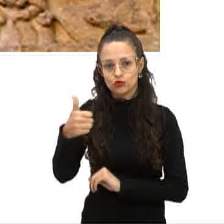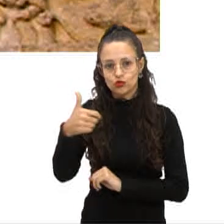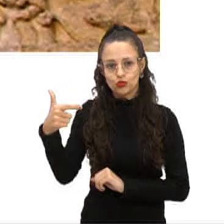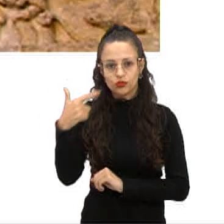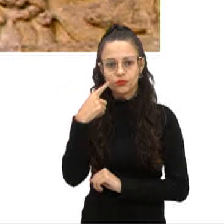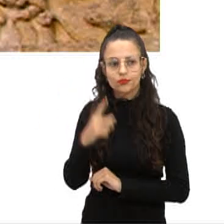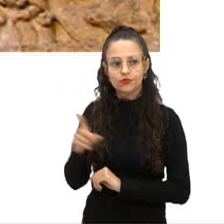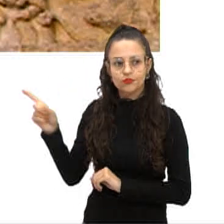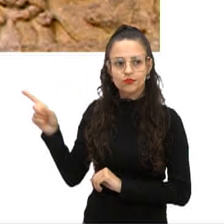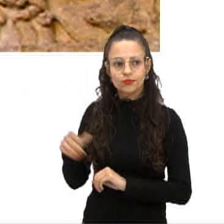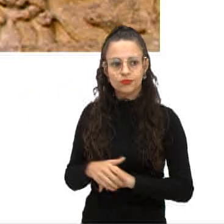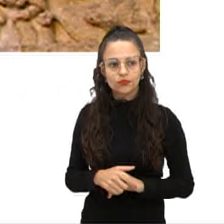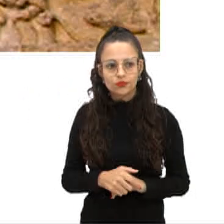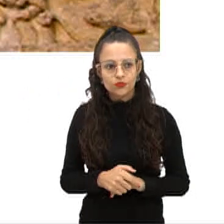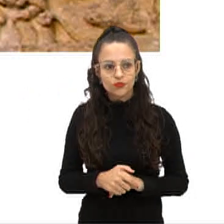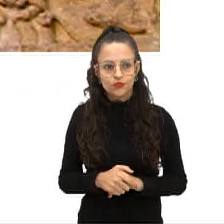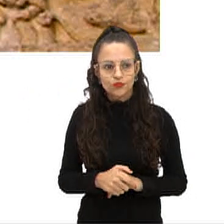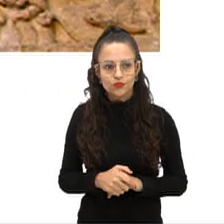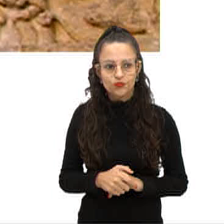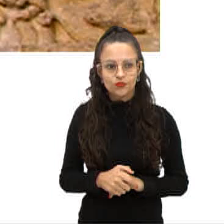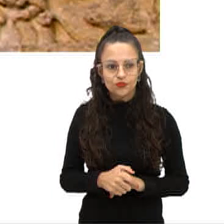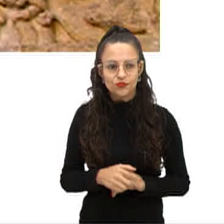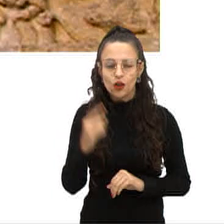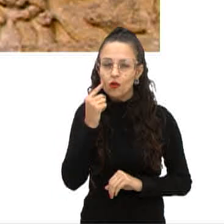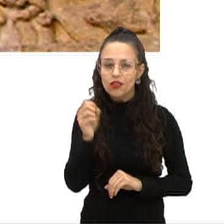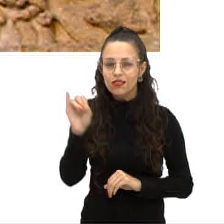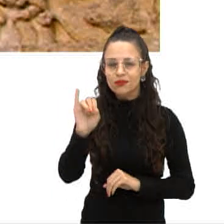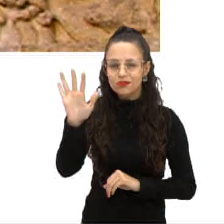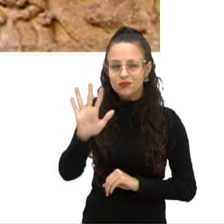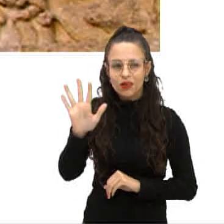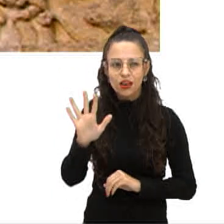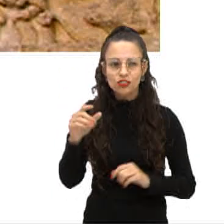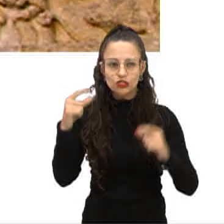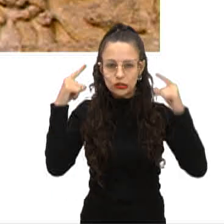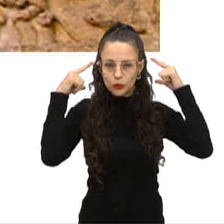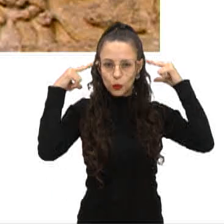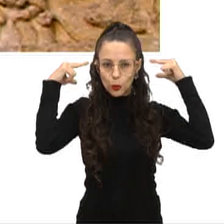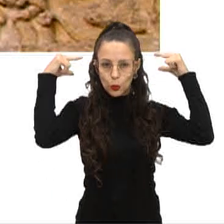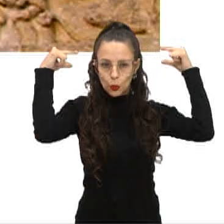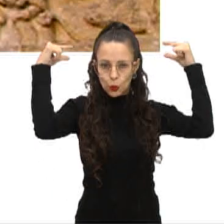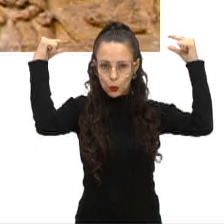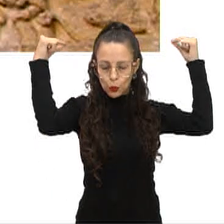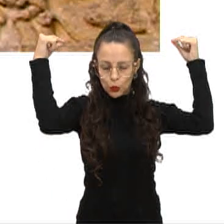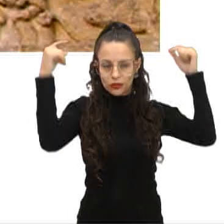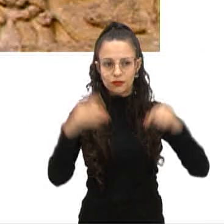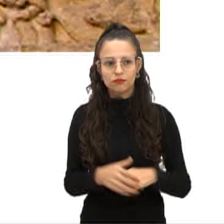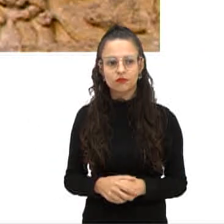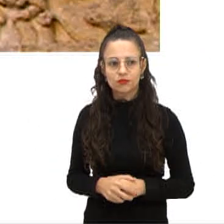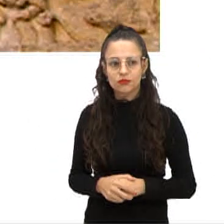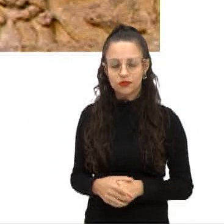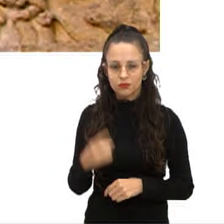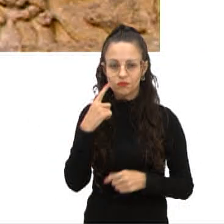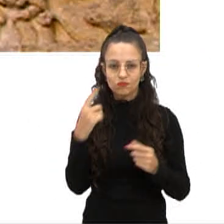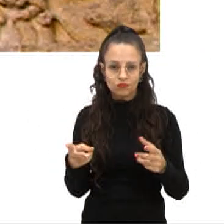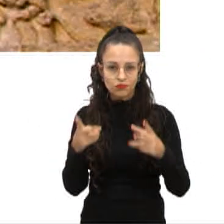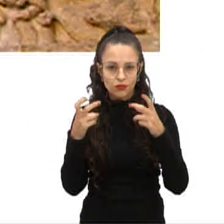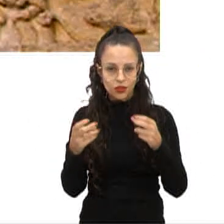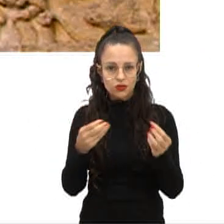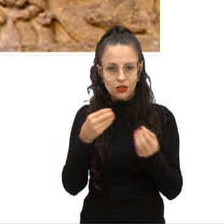Olha aqui a ideia aqui, já com rabinho, né? Aqui as orelhas pontiagudas. Você vê bem essa